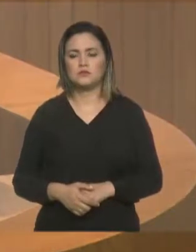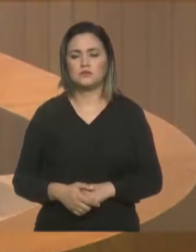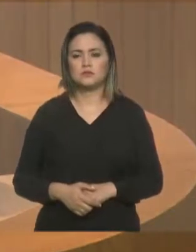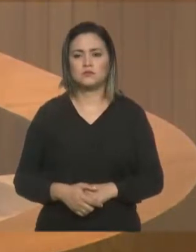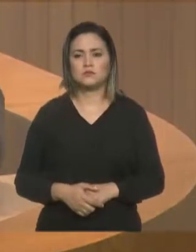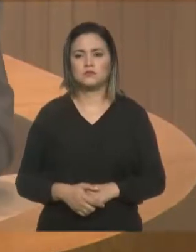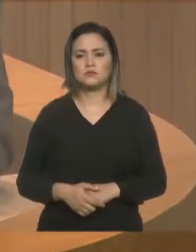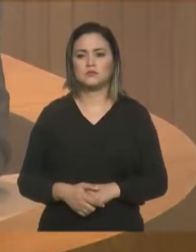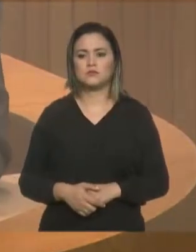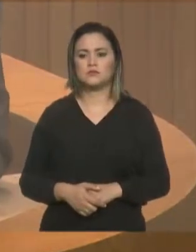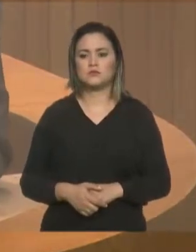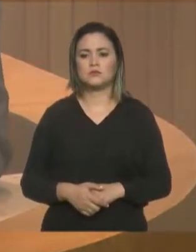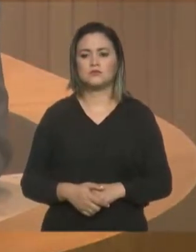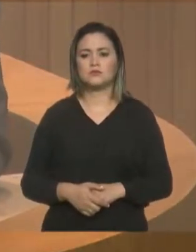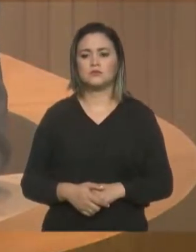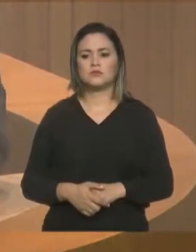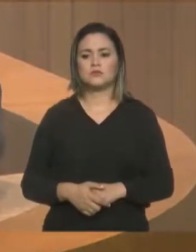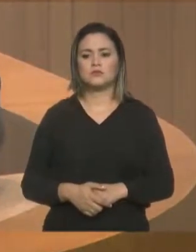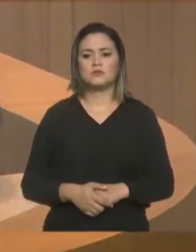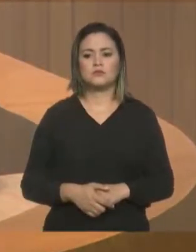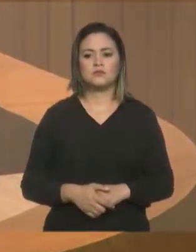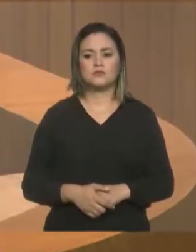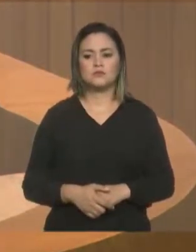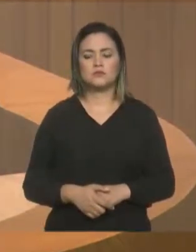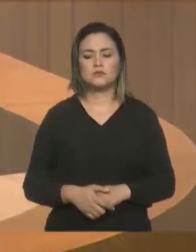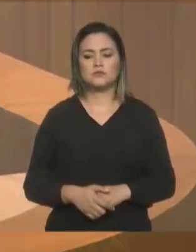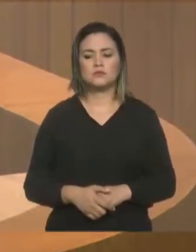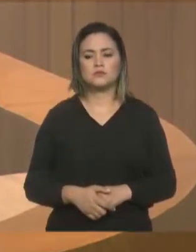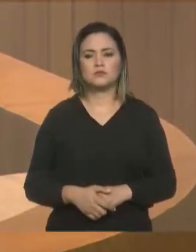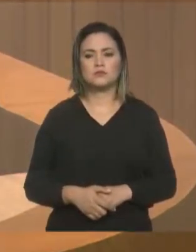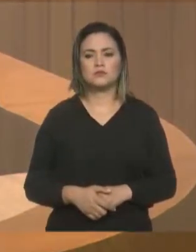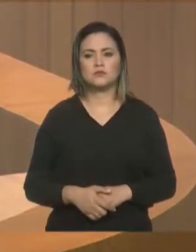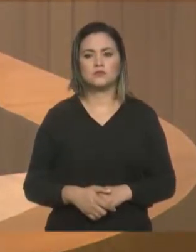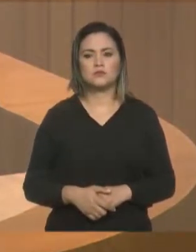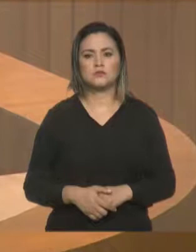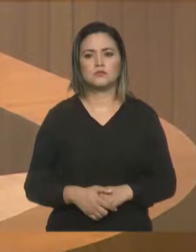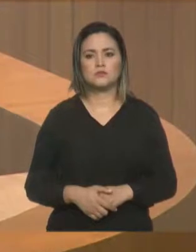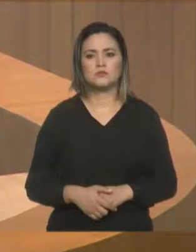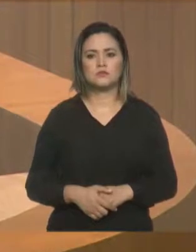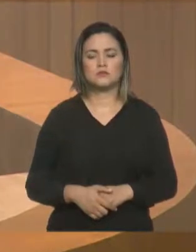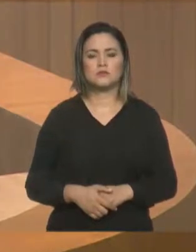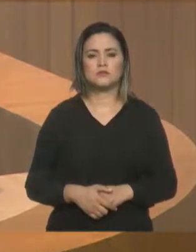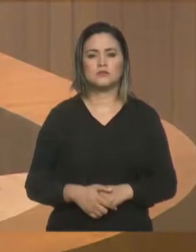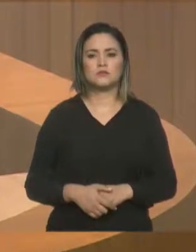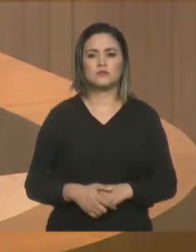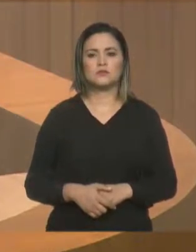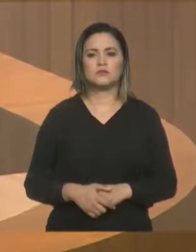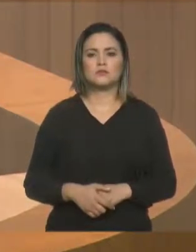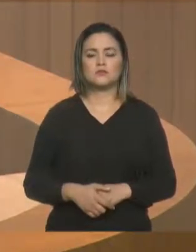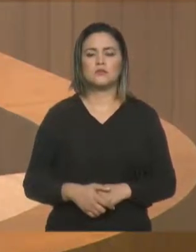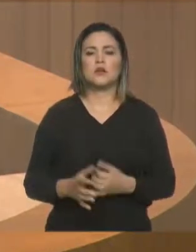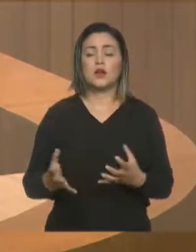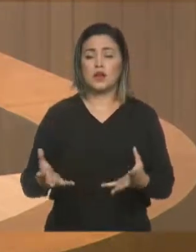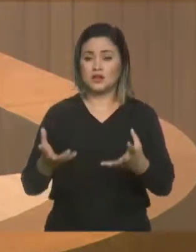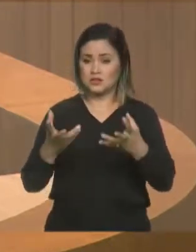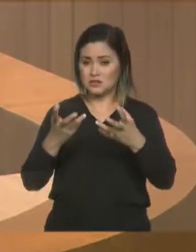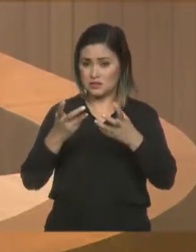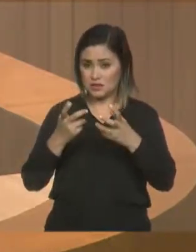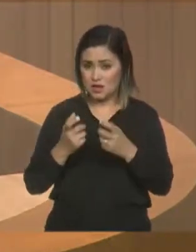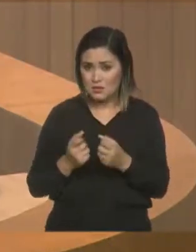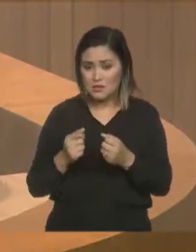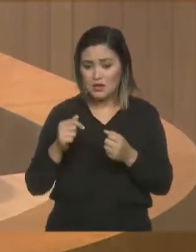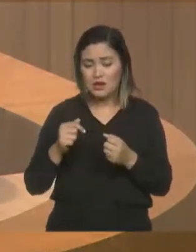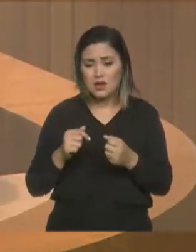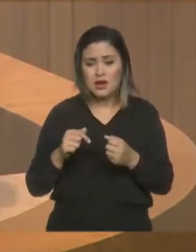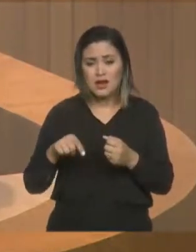Maranhão, através desse benefício previdenciário do seguro-defeso, mais de 600 milhões de